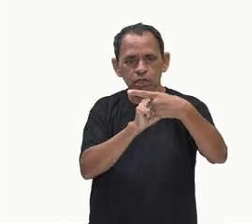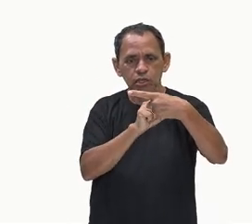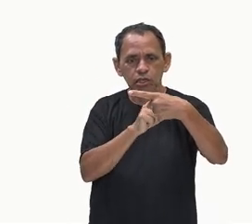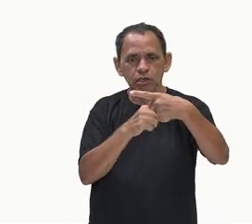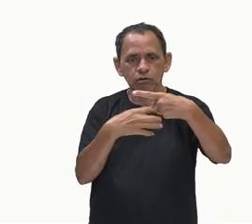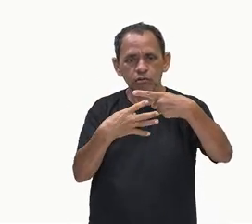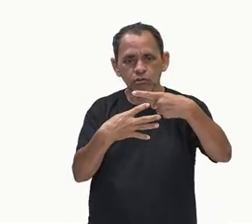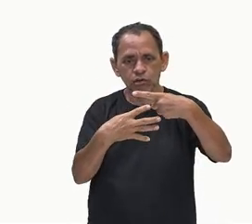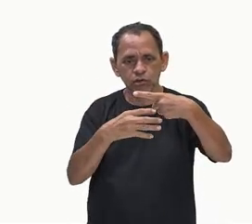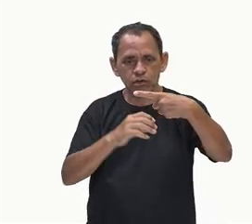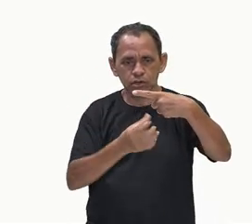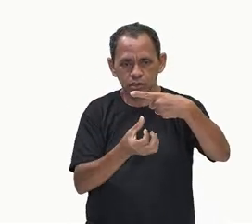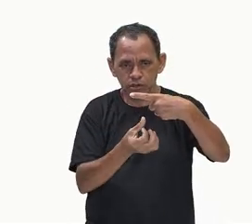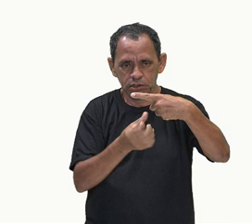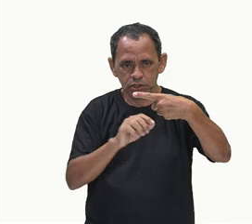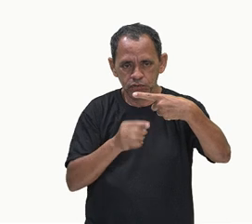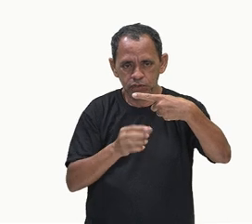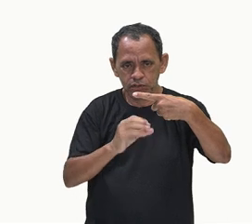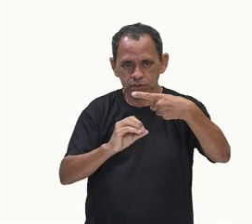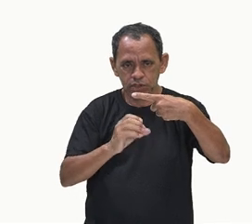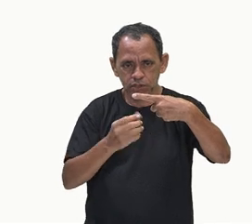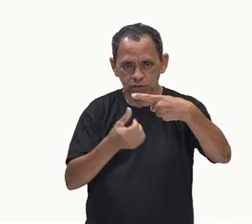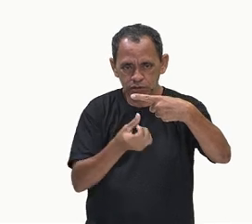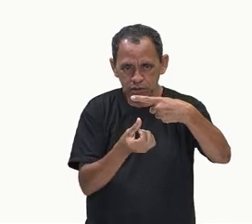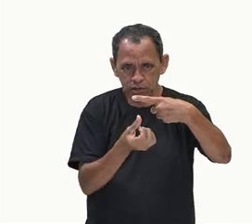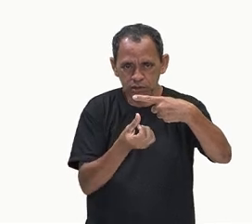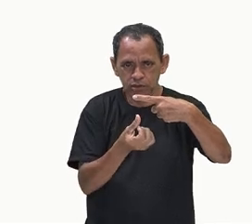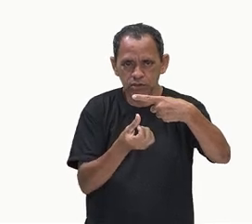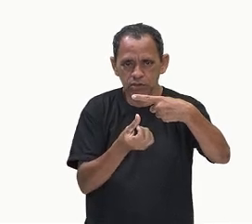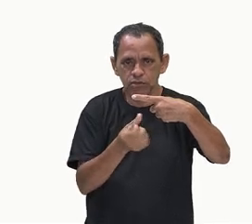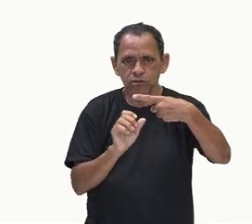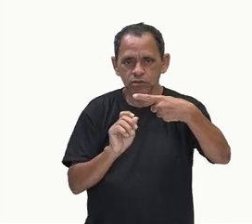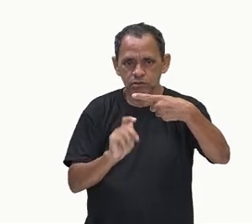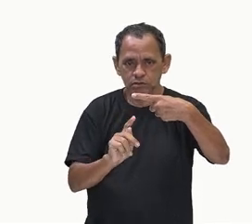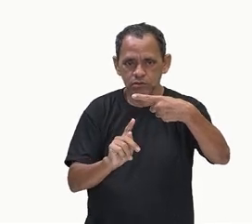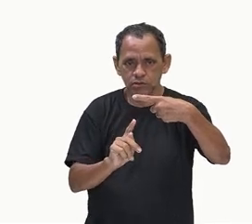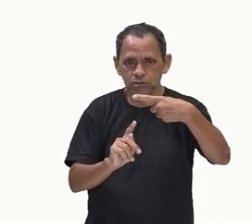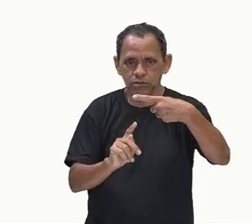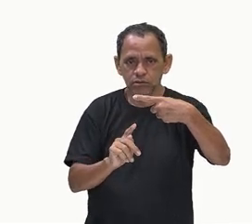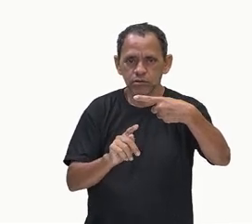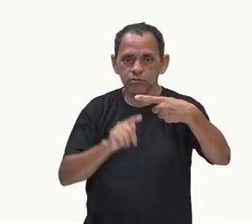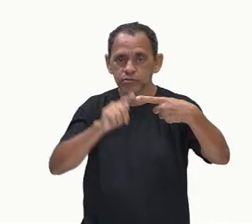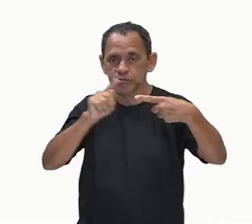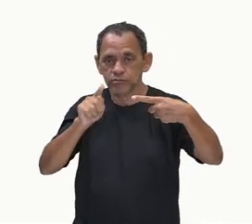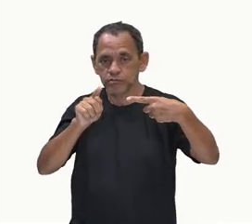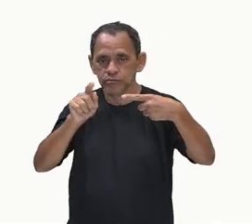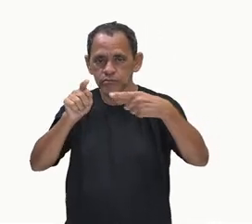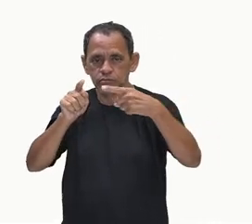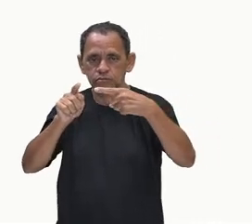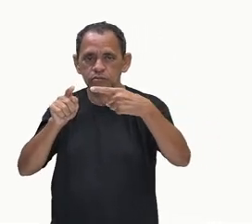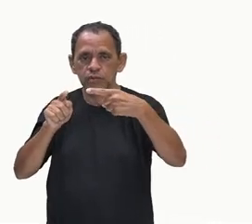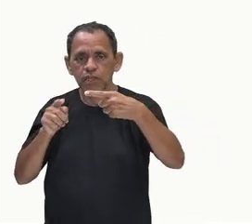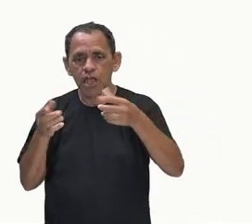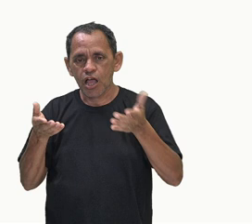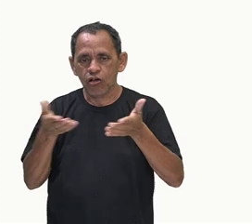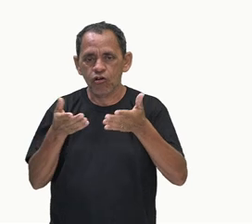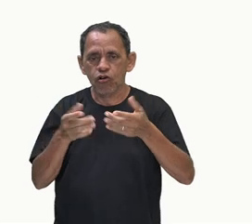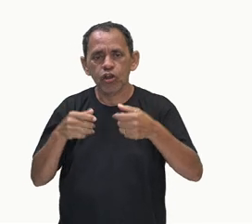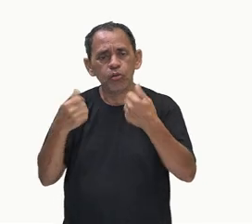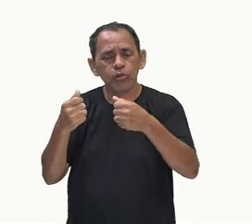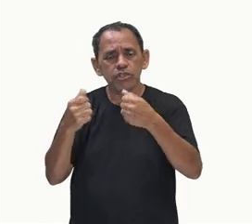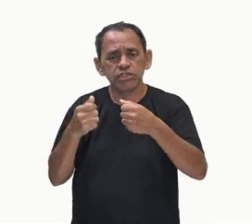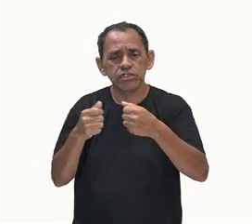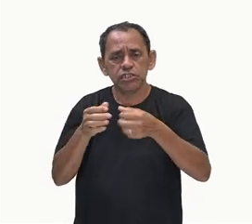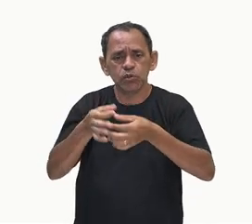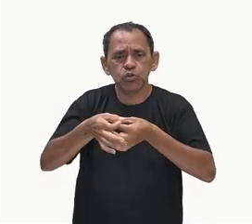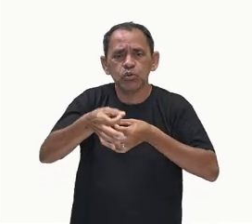de 46,06 Ok e a gente precisa dessa medida